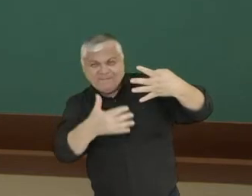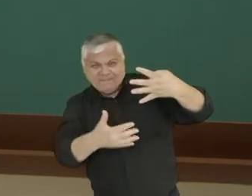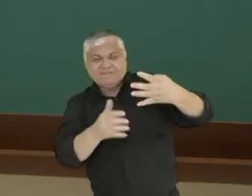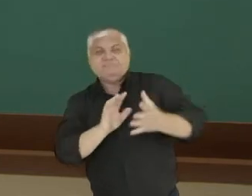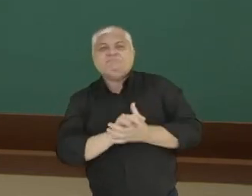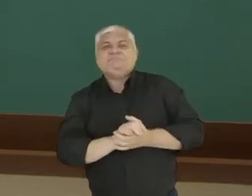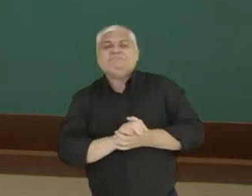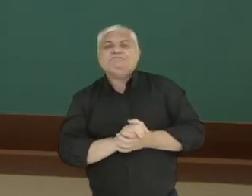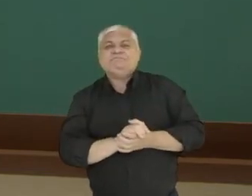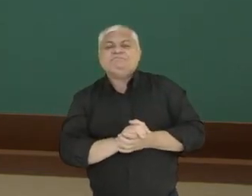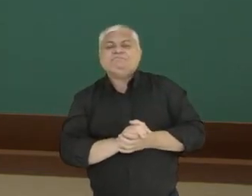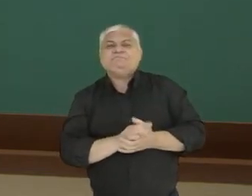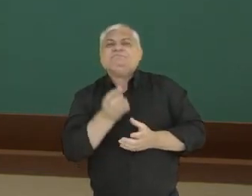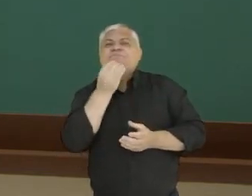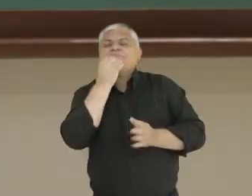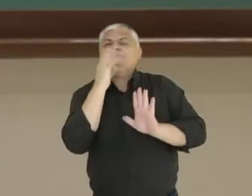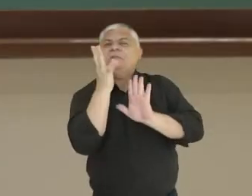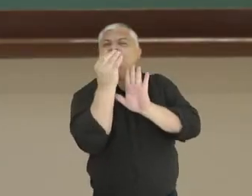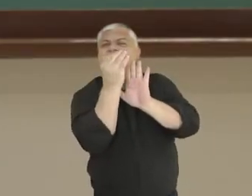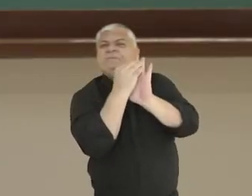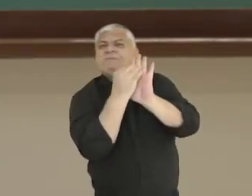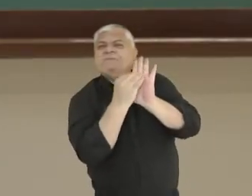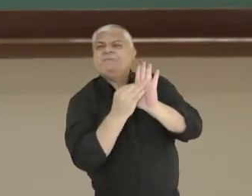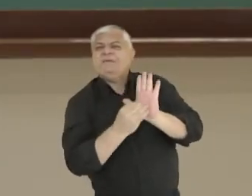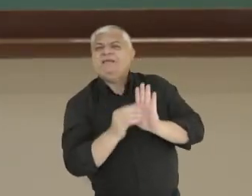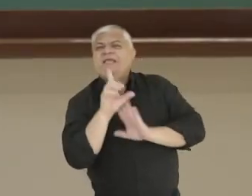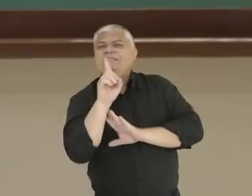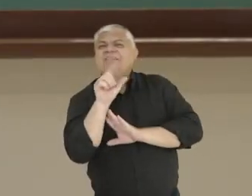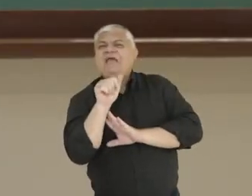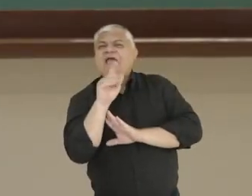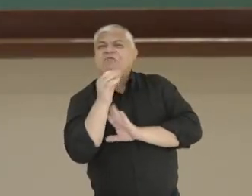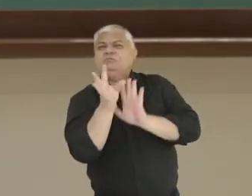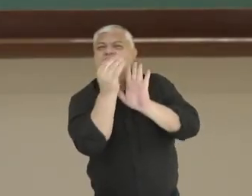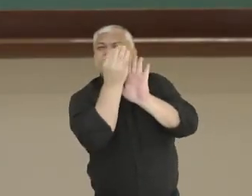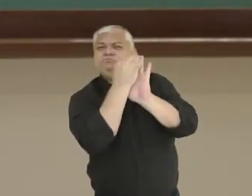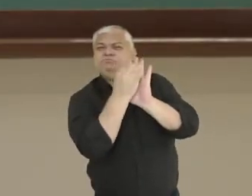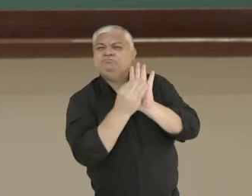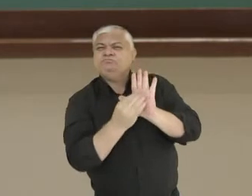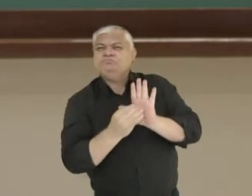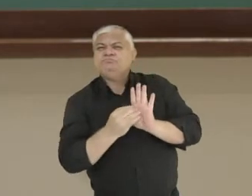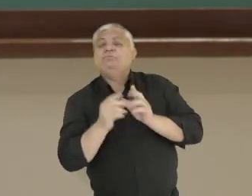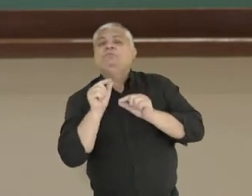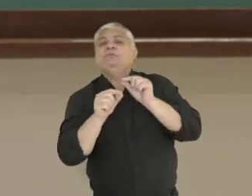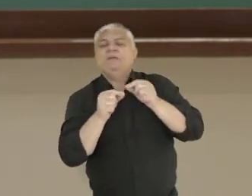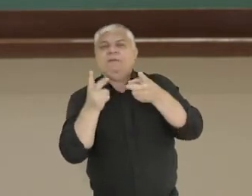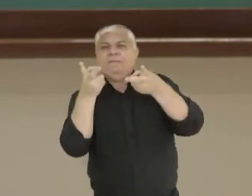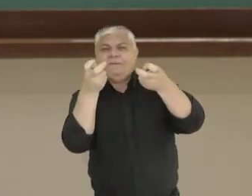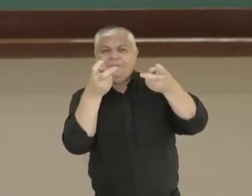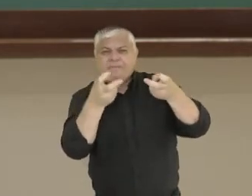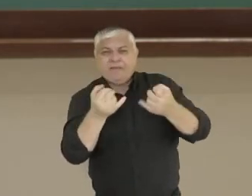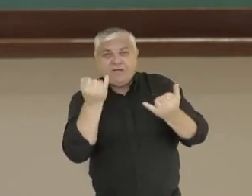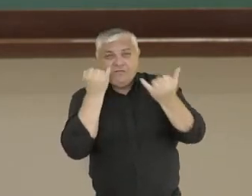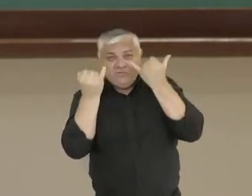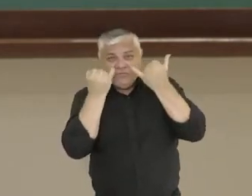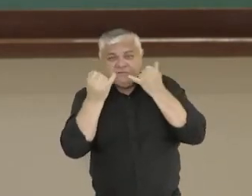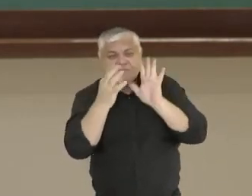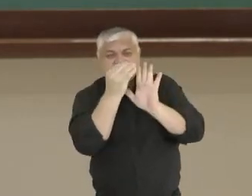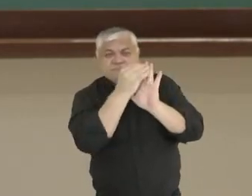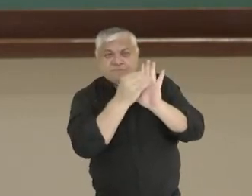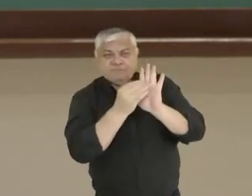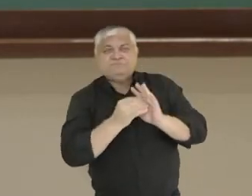níveis de coleta de dados. Quando nós estamos falando em níveis de coleta, nós podemos ter um